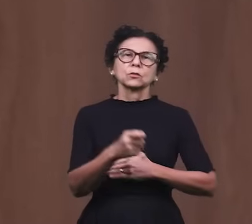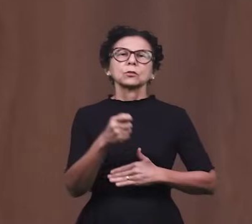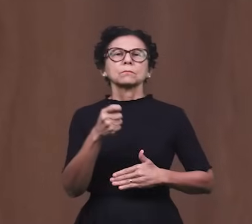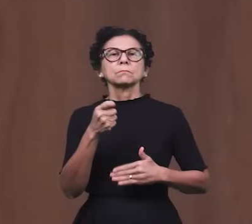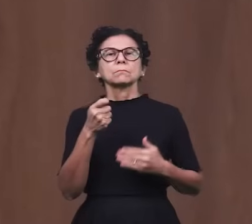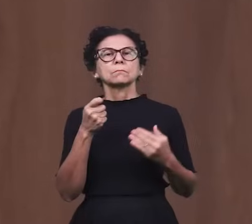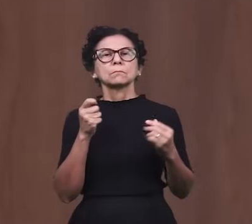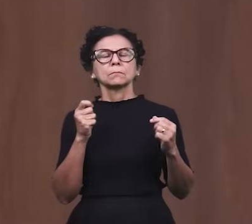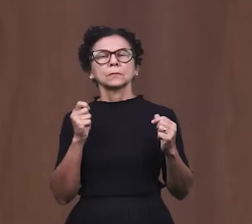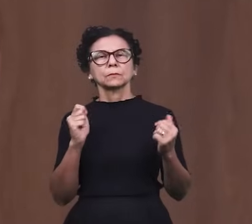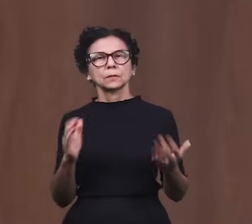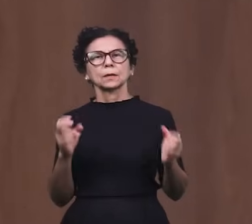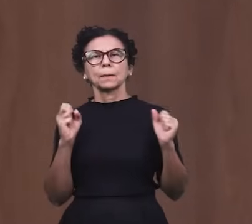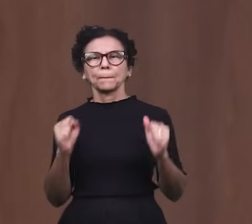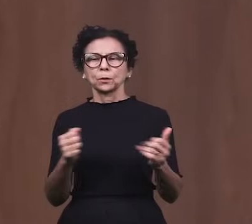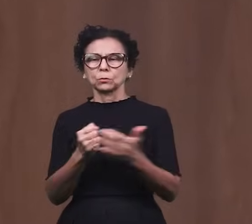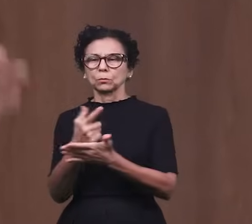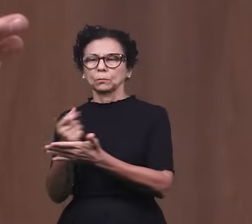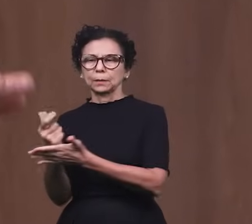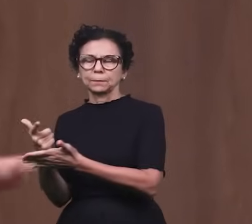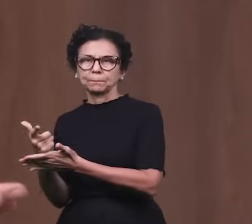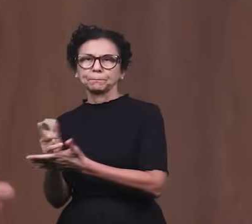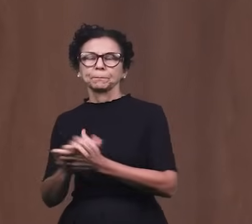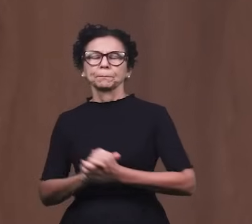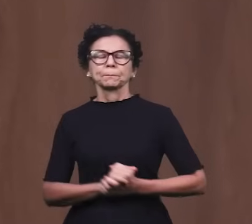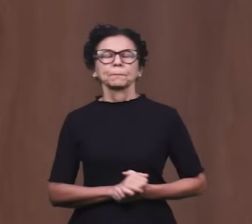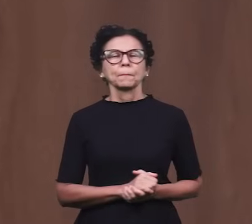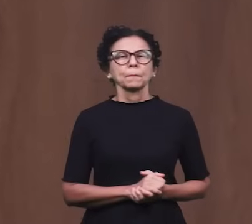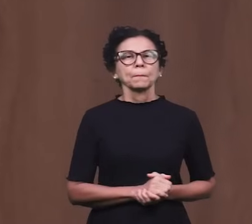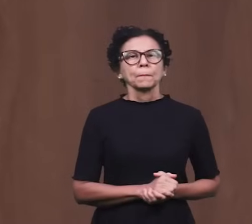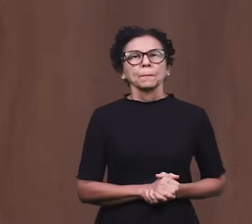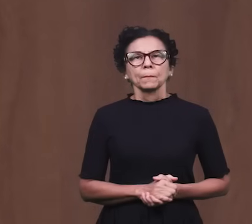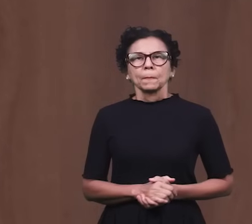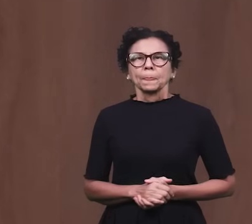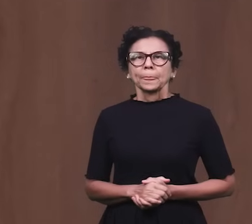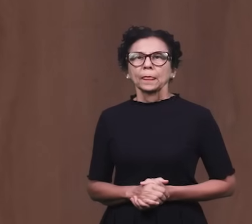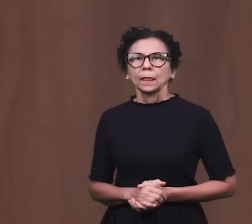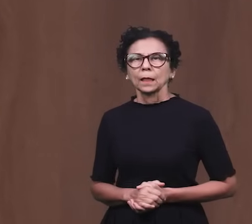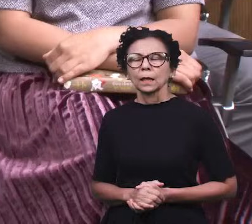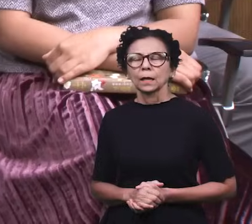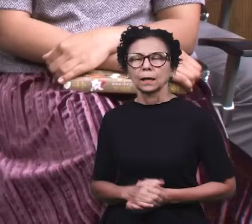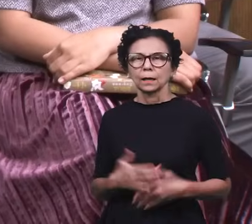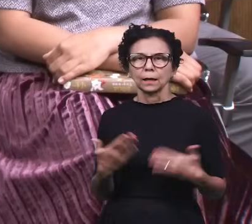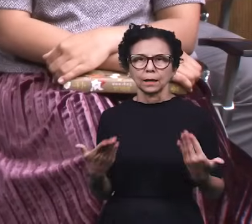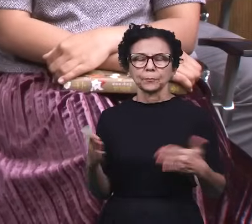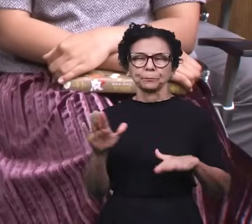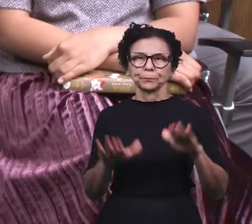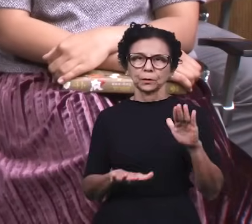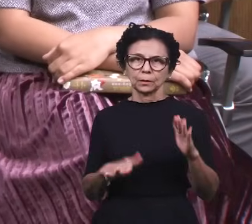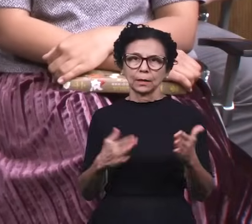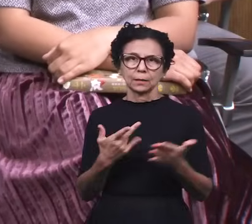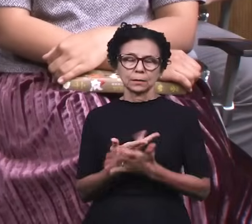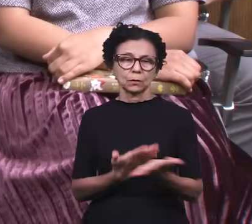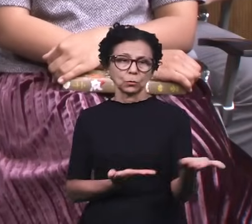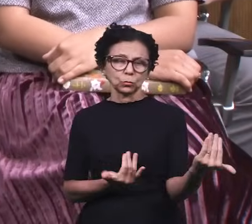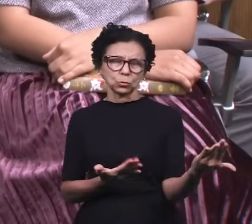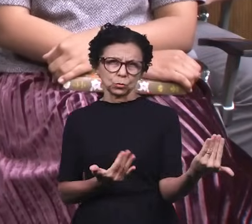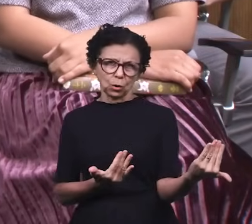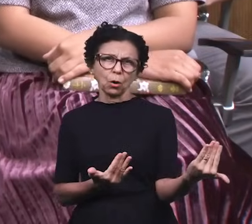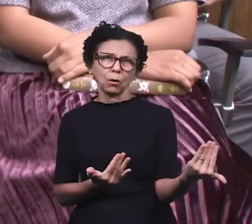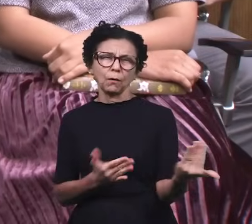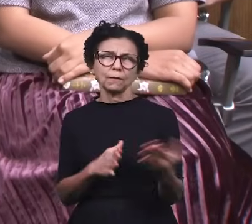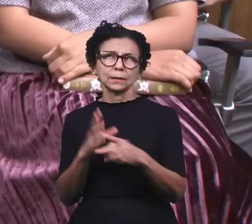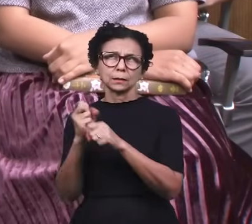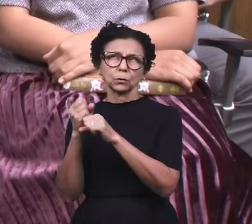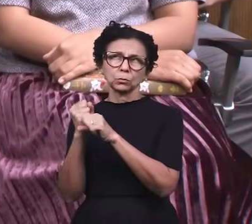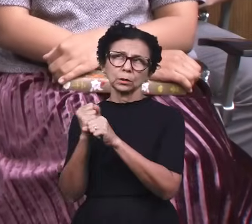mantendo o poder de compra. E essa pergunta complementar que ela fez é muito importante, porque de fato, muitas vezes os jovens e quem está